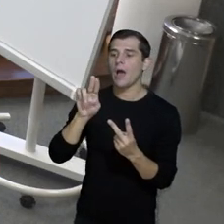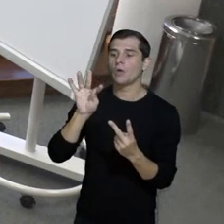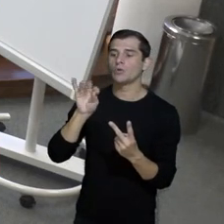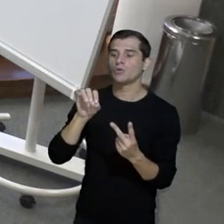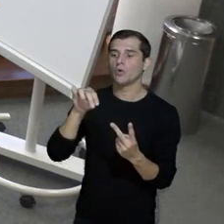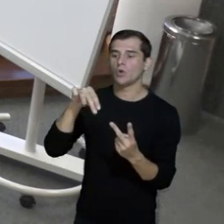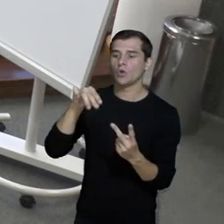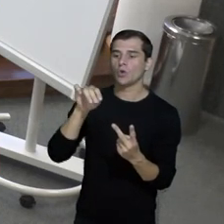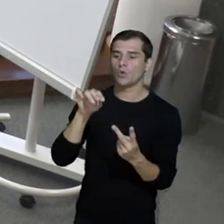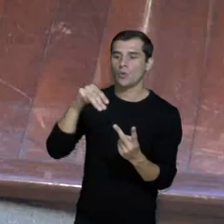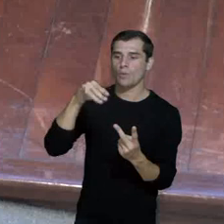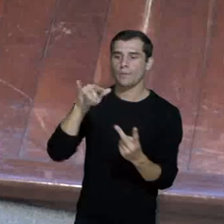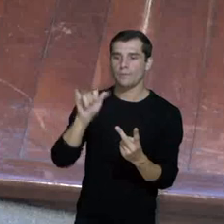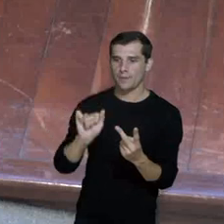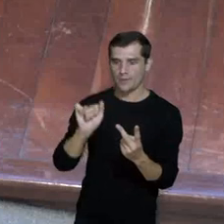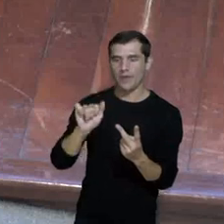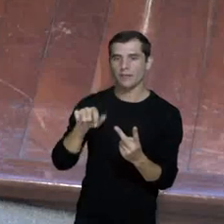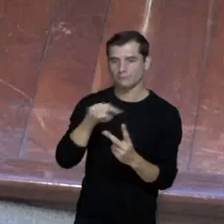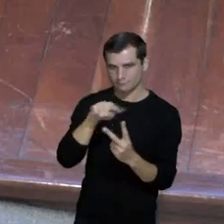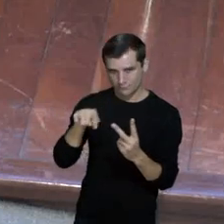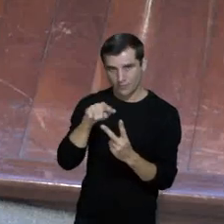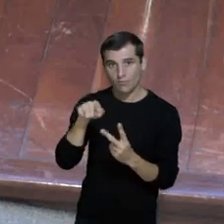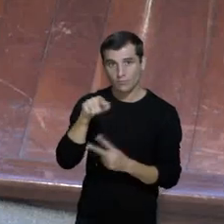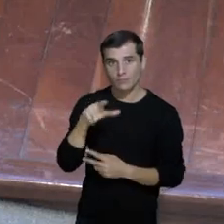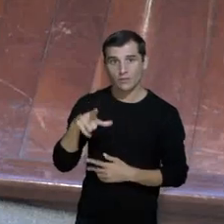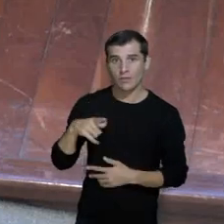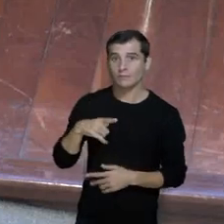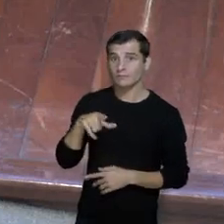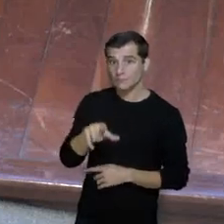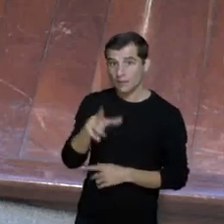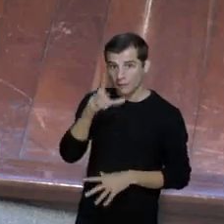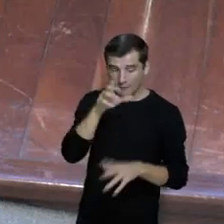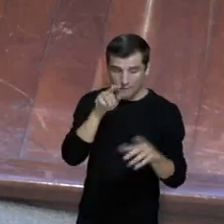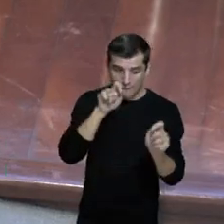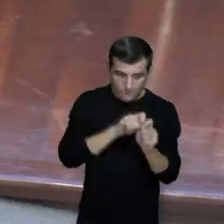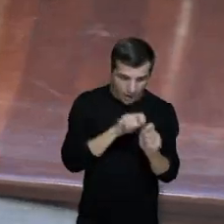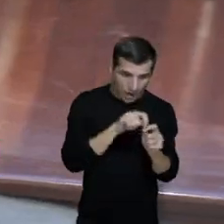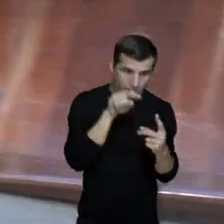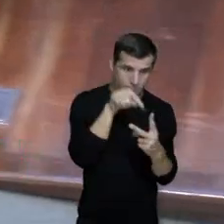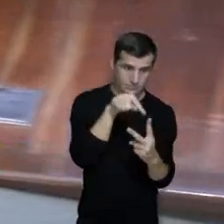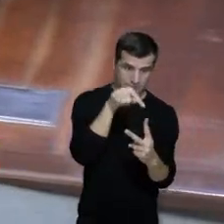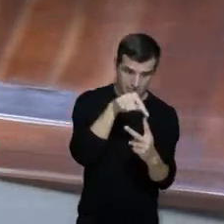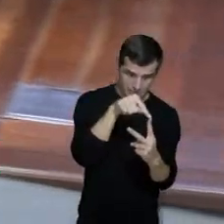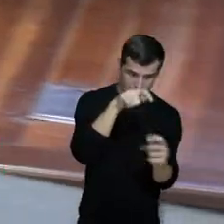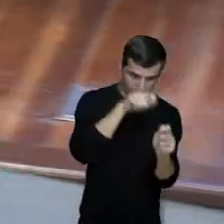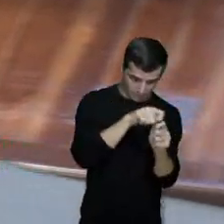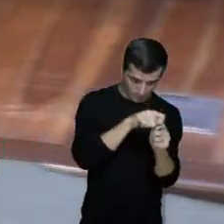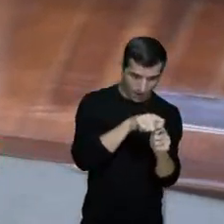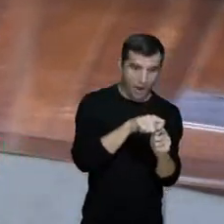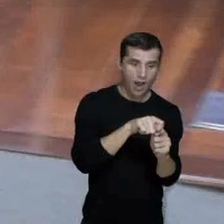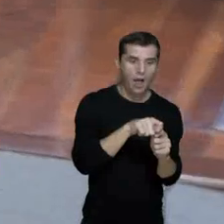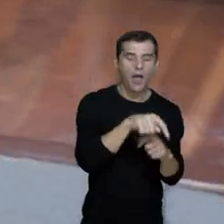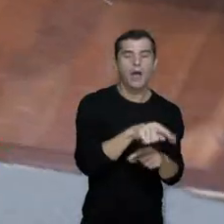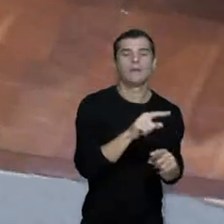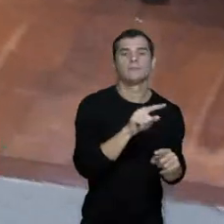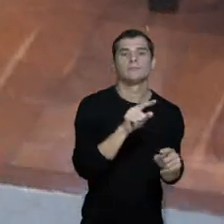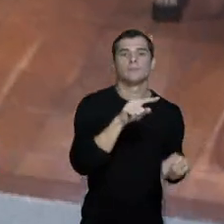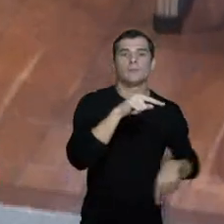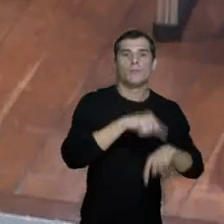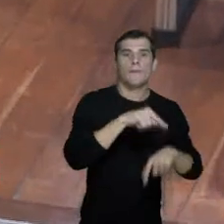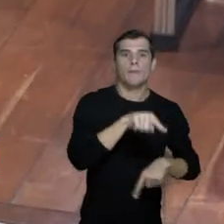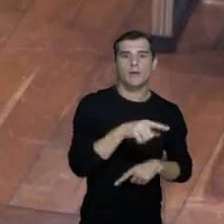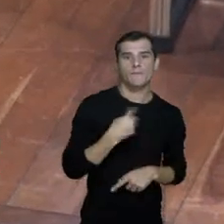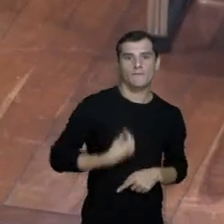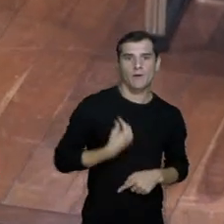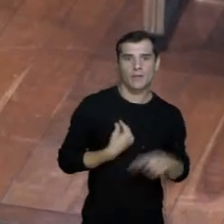autônoma ainda para dar conta no momento que tu consegue dar conta de uma forma tranquila aquilo